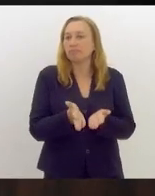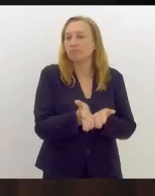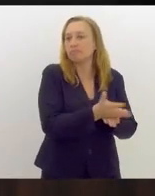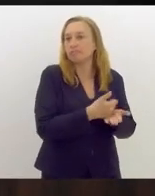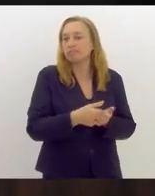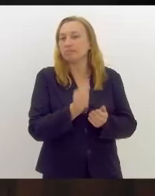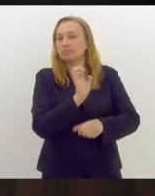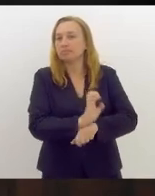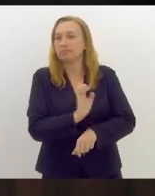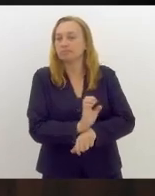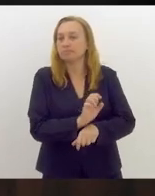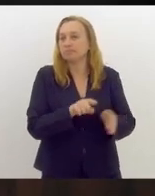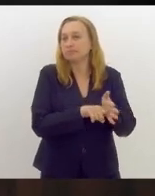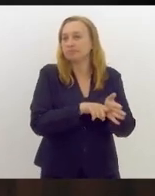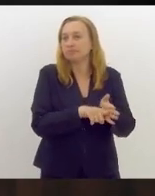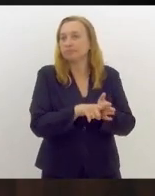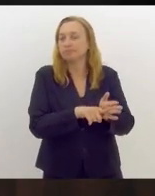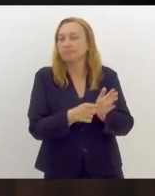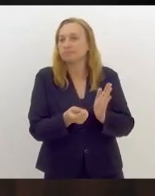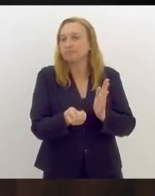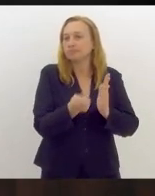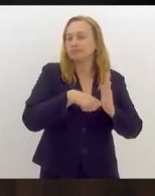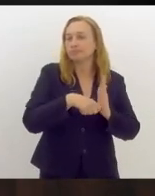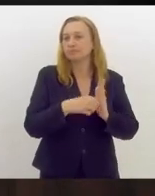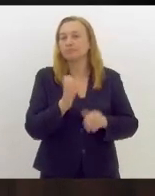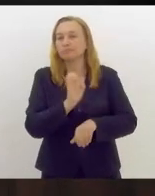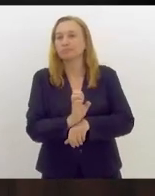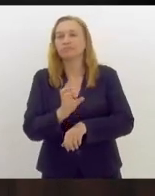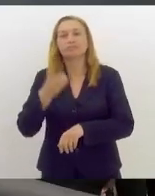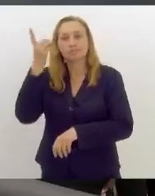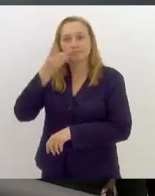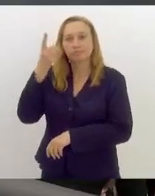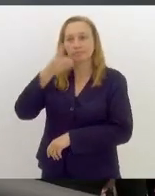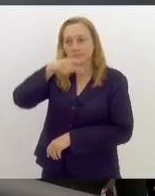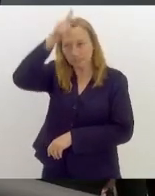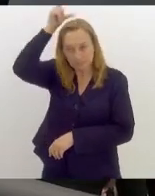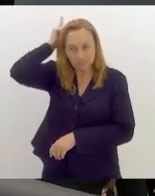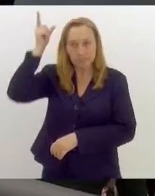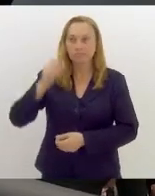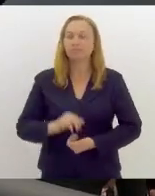de fiscalização os tributos estaduais Deputado Luiz Paulo